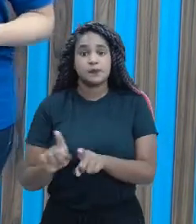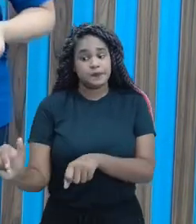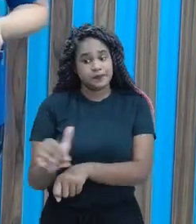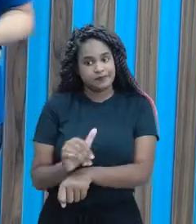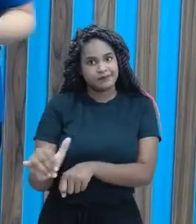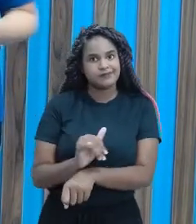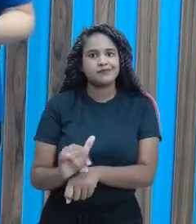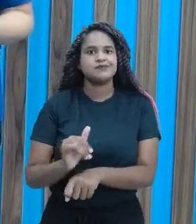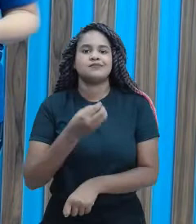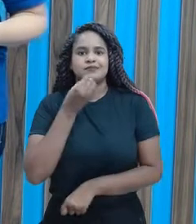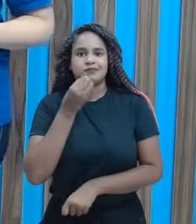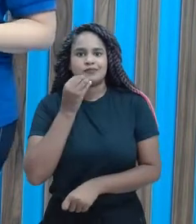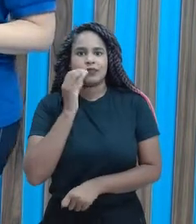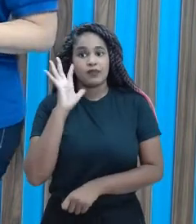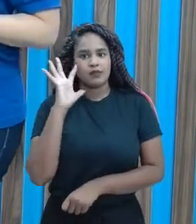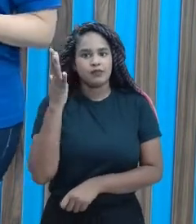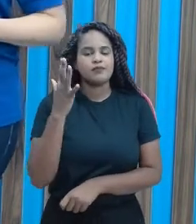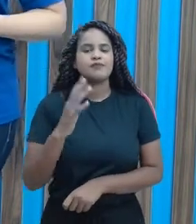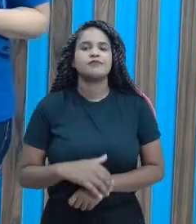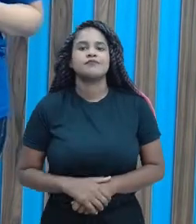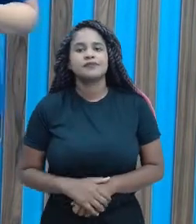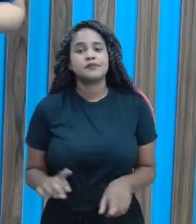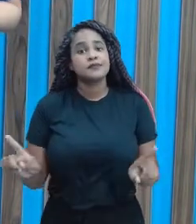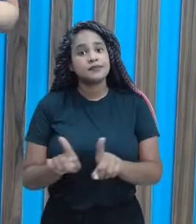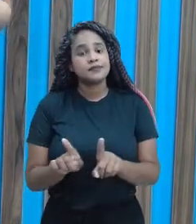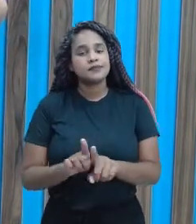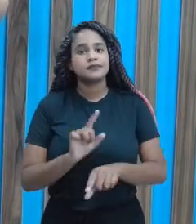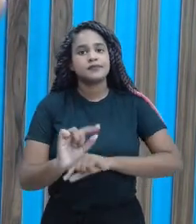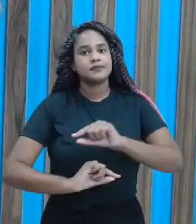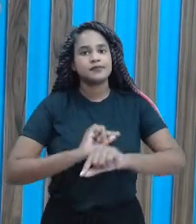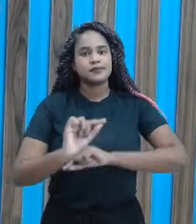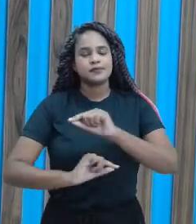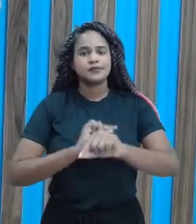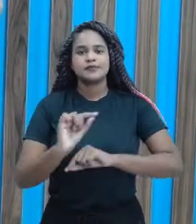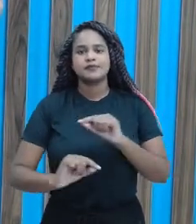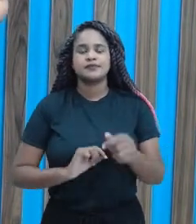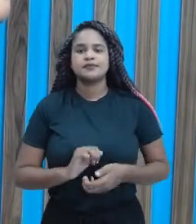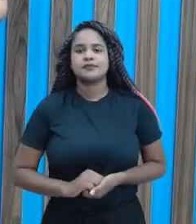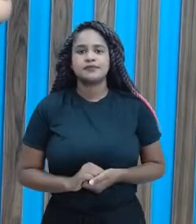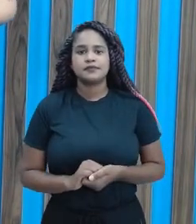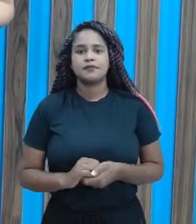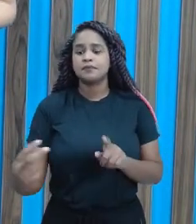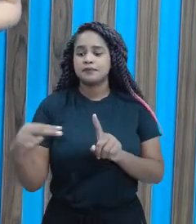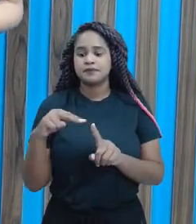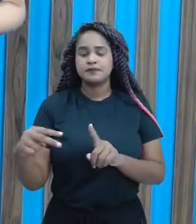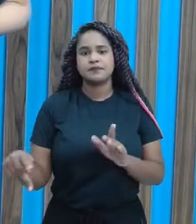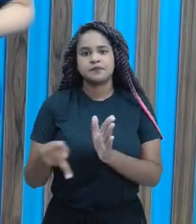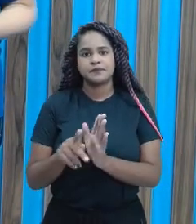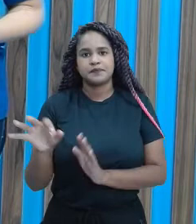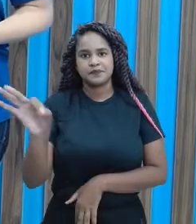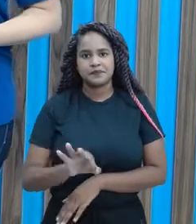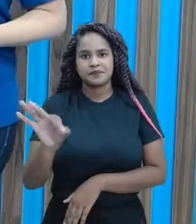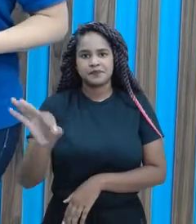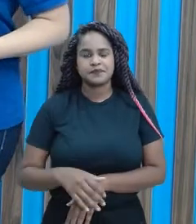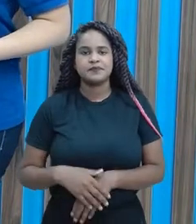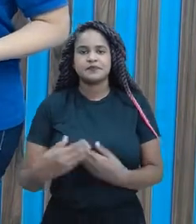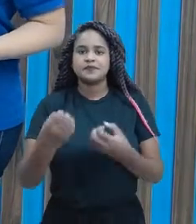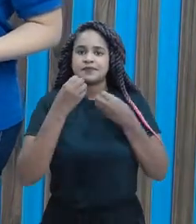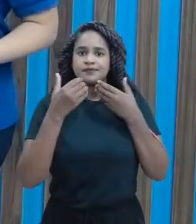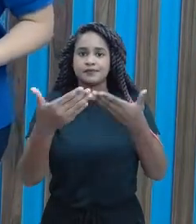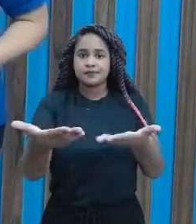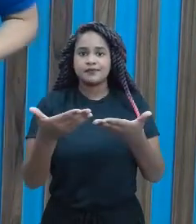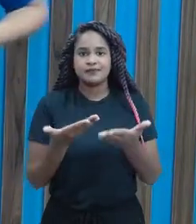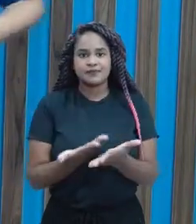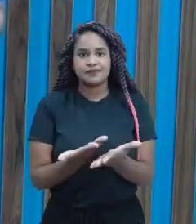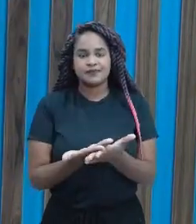para resolver algumas questões e trabalhar com essa primeira visão da ideia de porcentagem, tá certo? Sejam muito